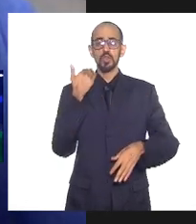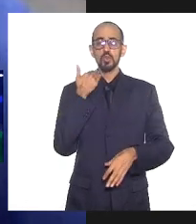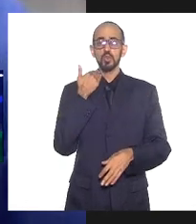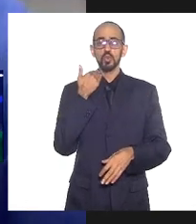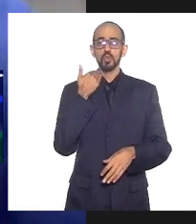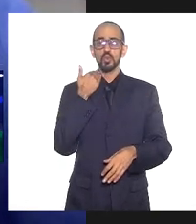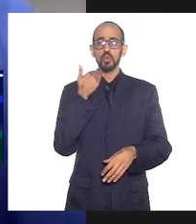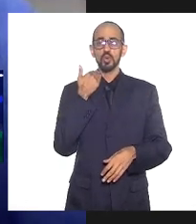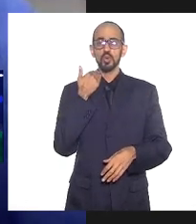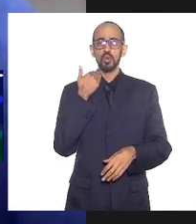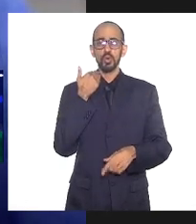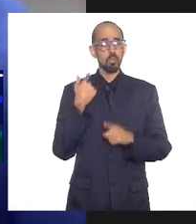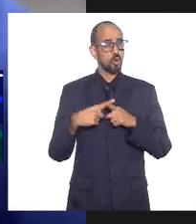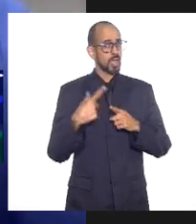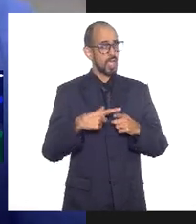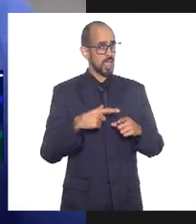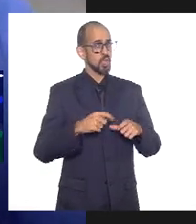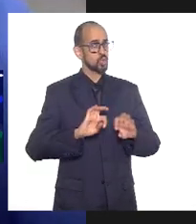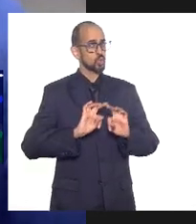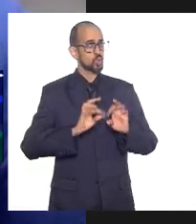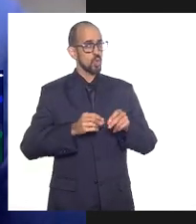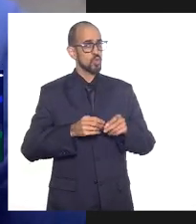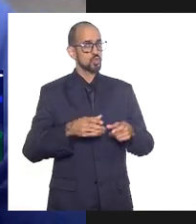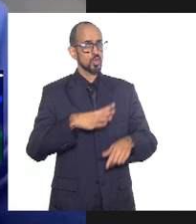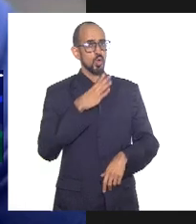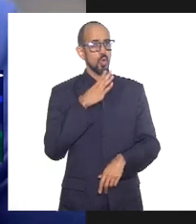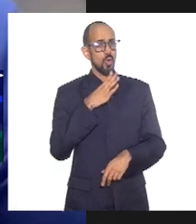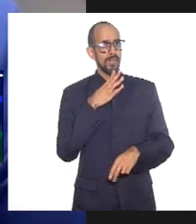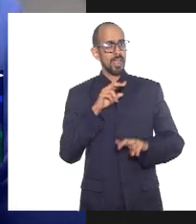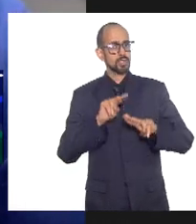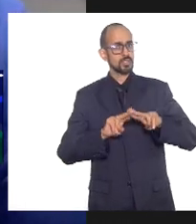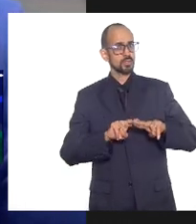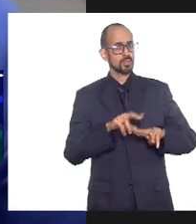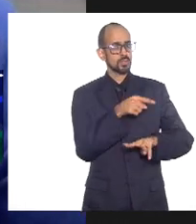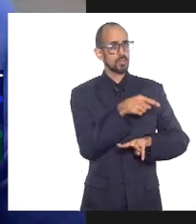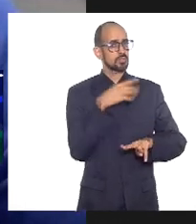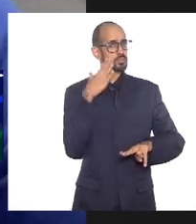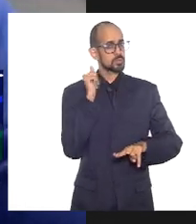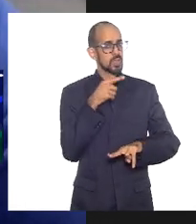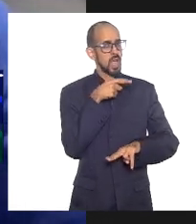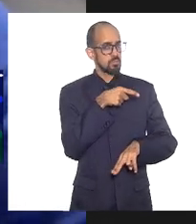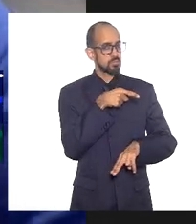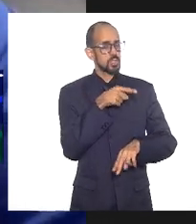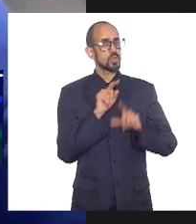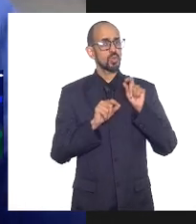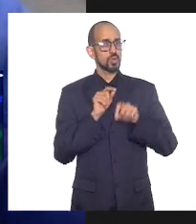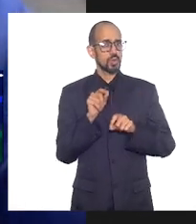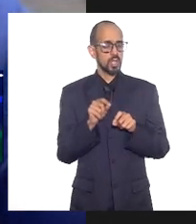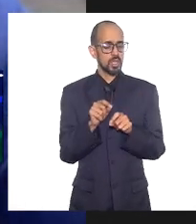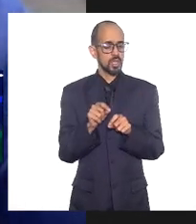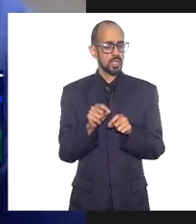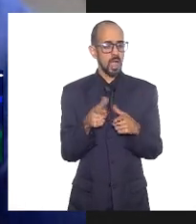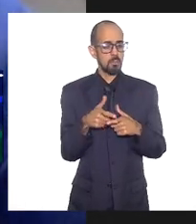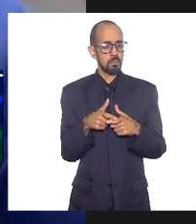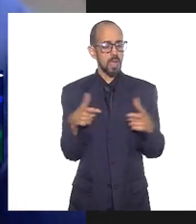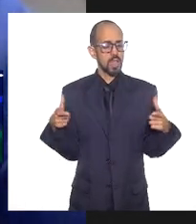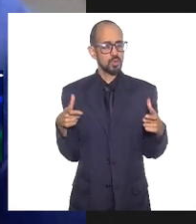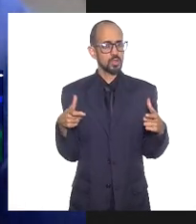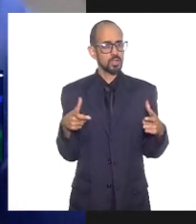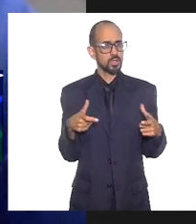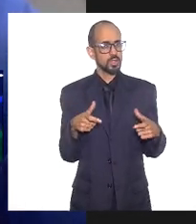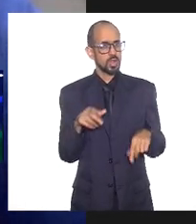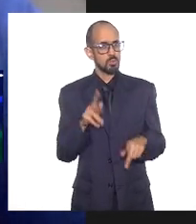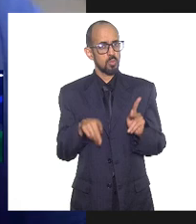todo mundo aqui que conhece a realidade do cárcere sabe muito bem que grande parte das